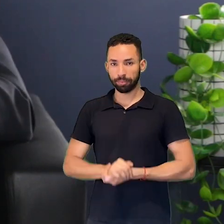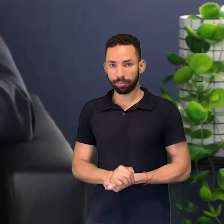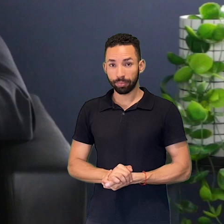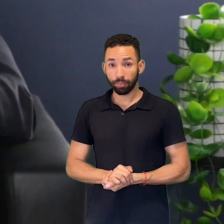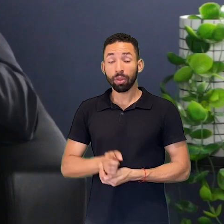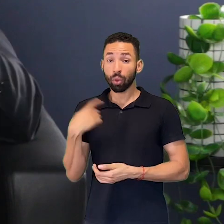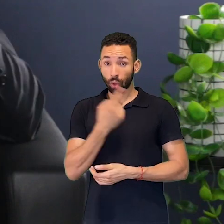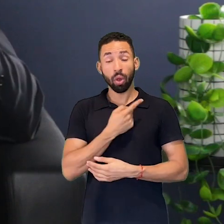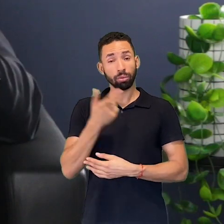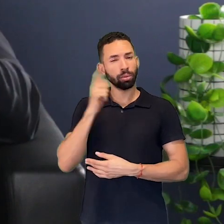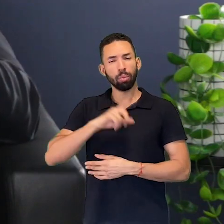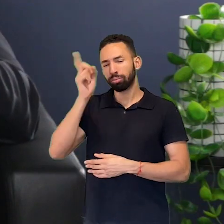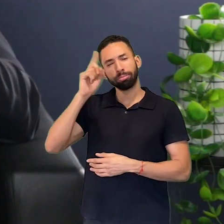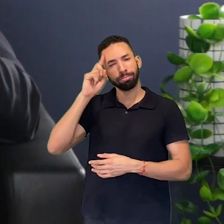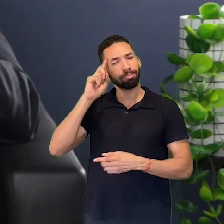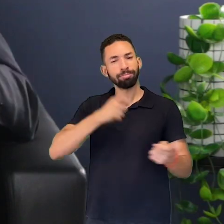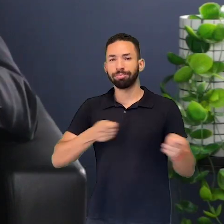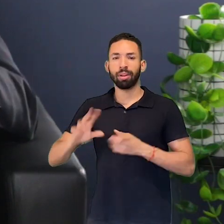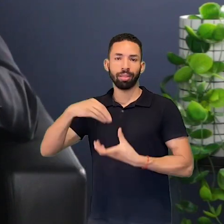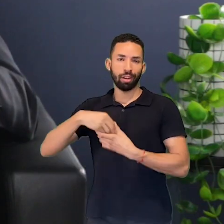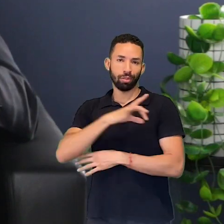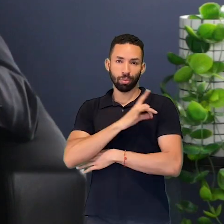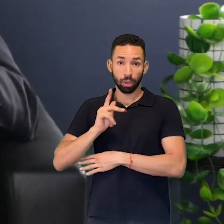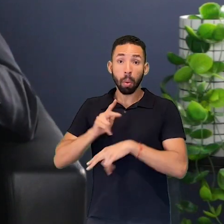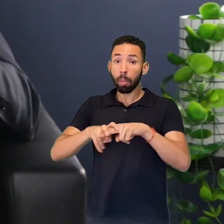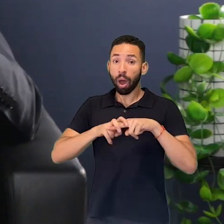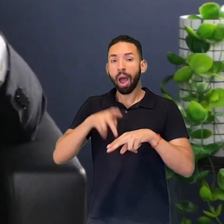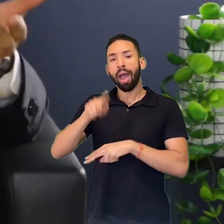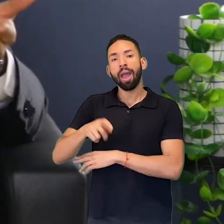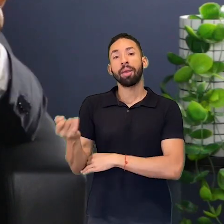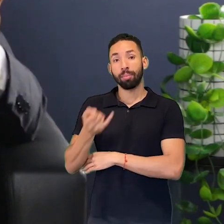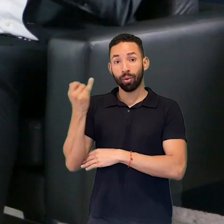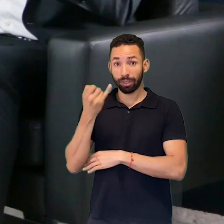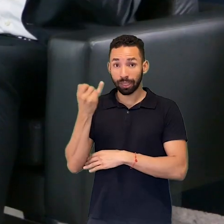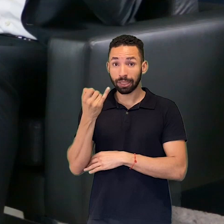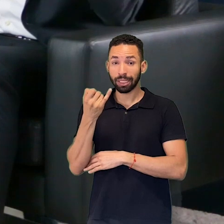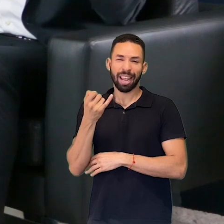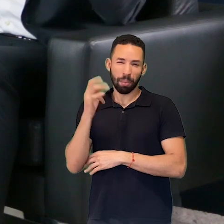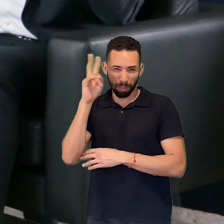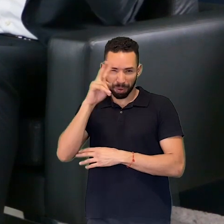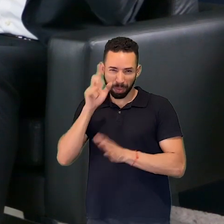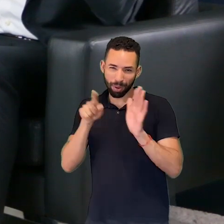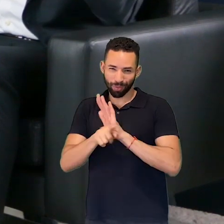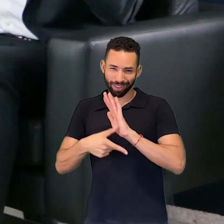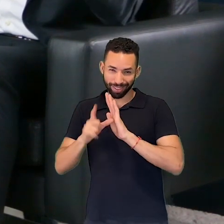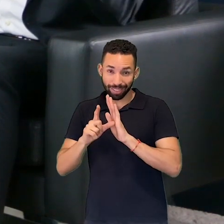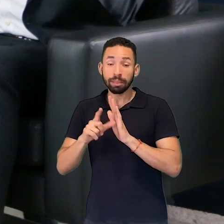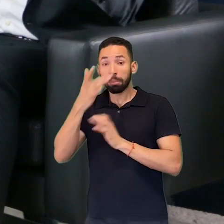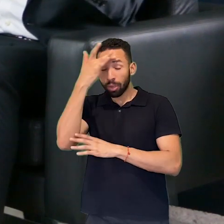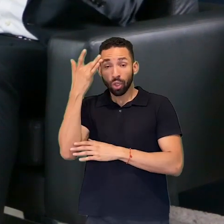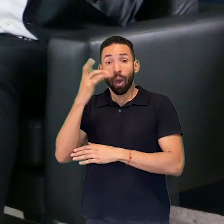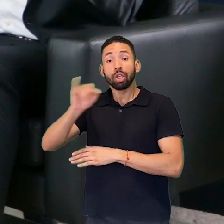esse medicamento. E a gente faz isso diariamente na Defensoria. Por isso que é importante, conectando com a pergunta anterior,